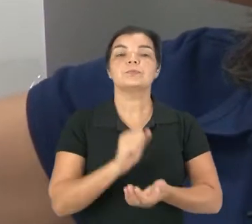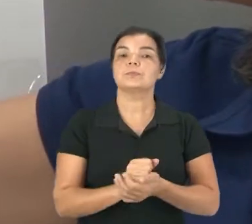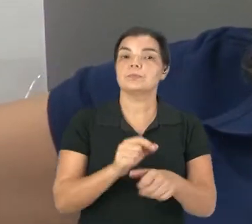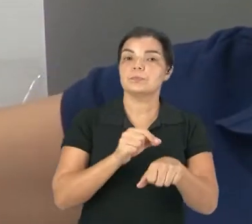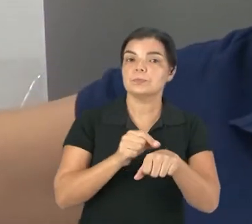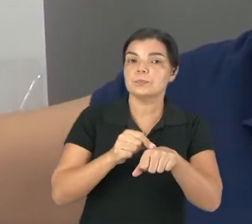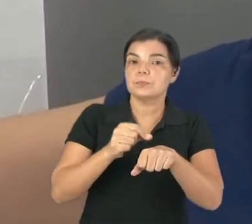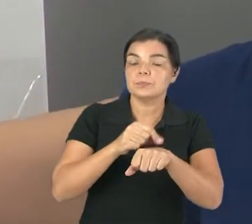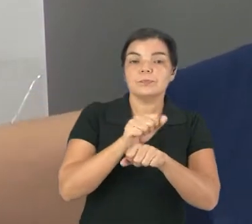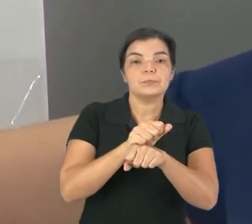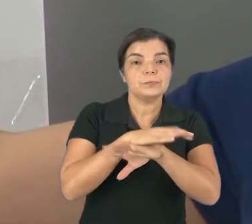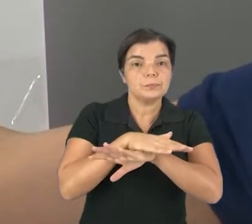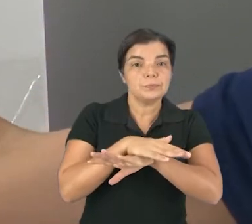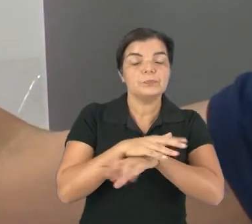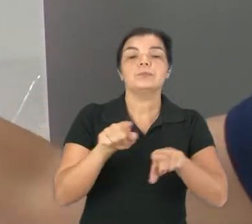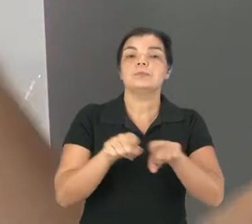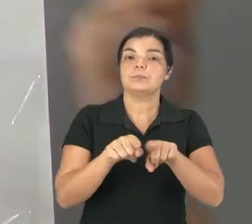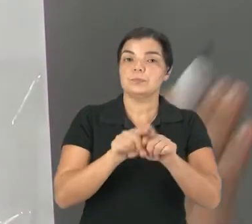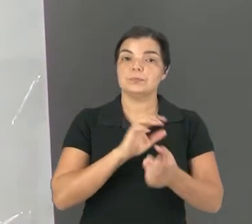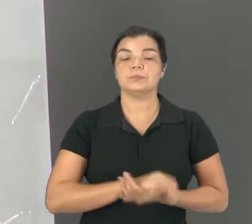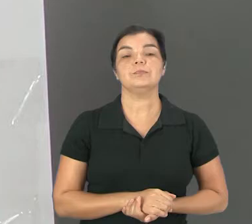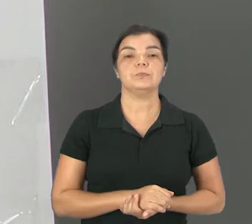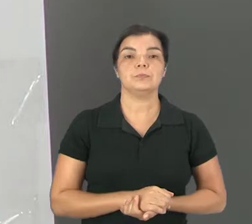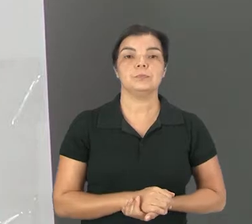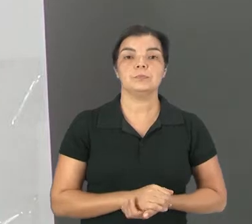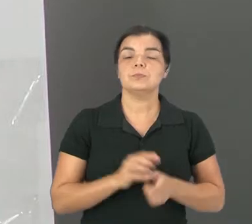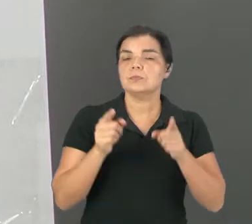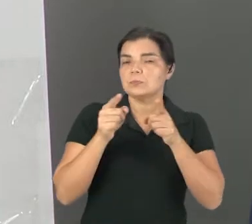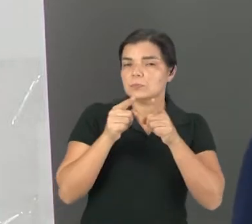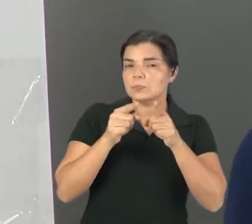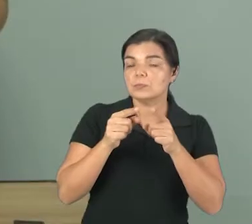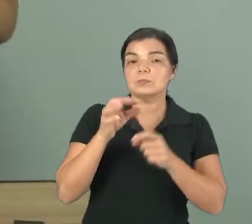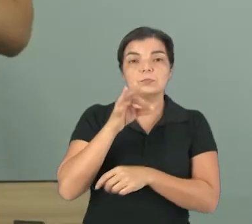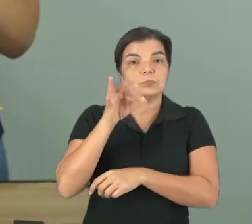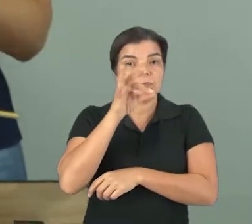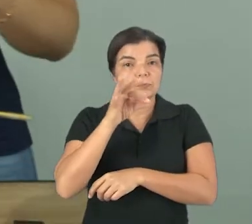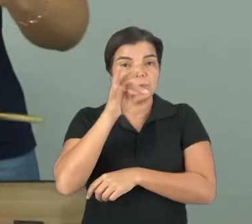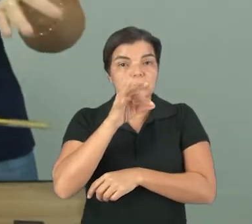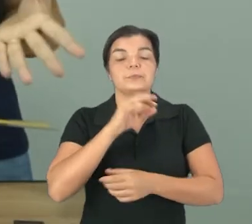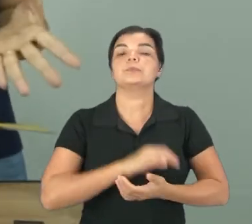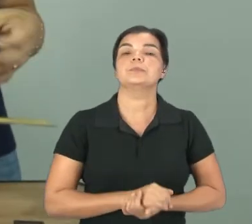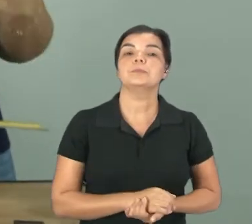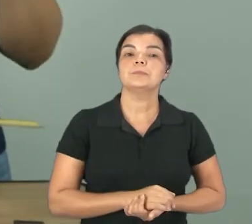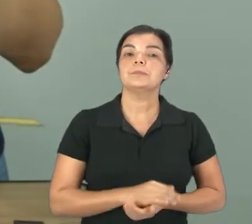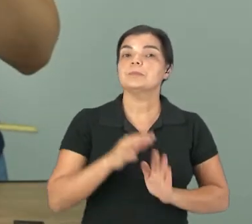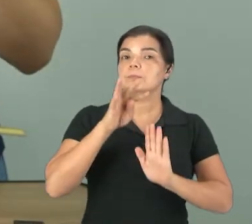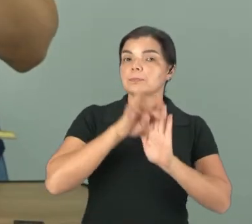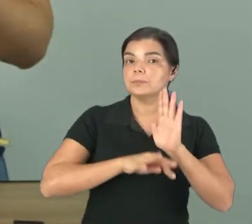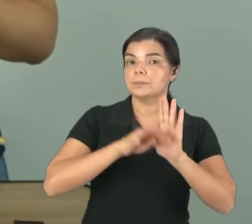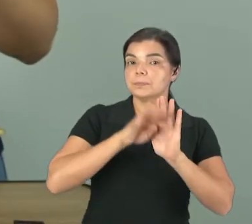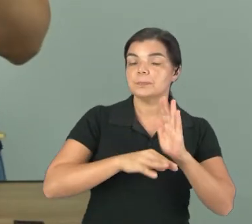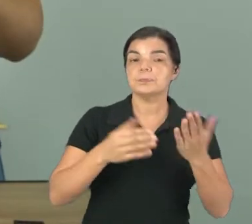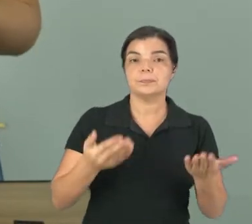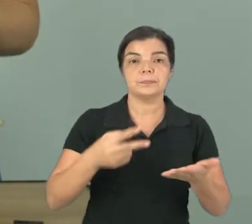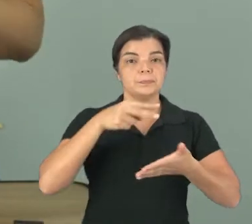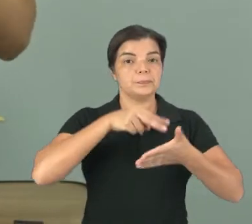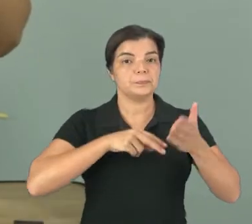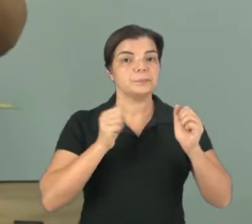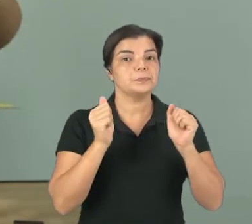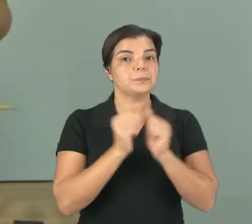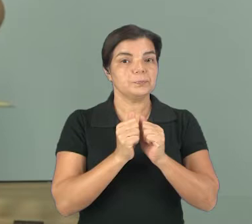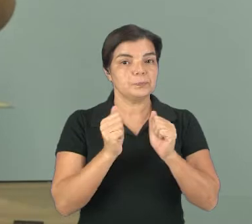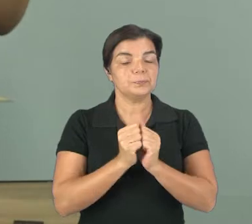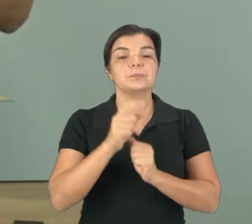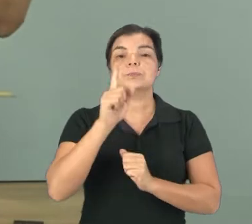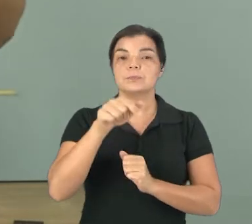joaninhas se alimentam de pequenos insetos. Certo, turma? Então, esse texto que nós acabamos de ler juntos